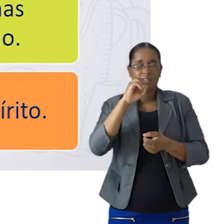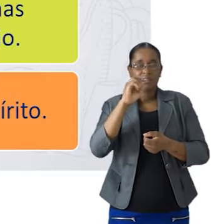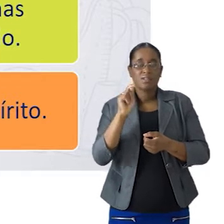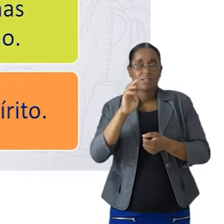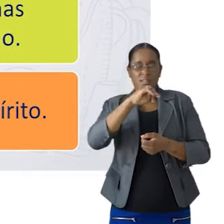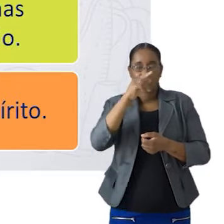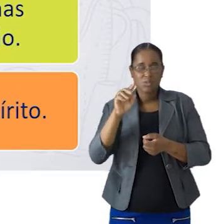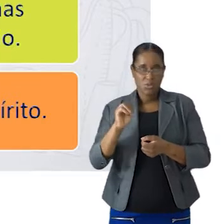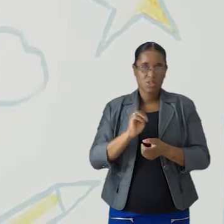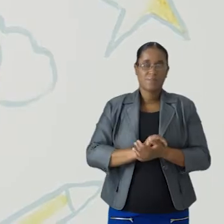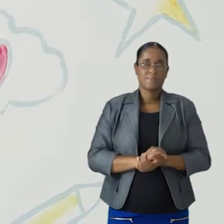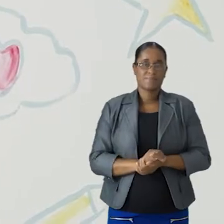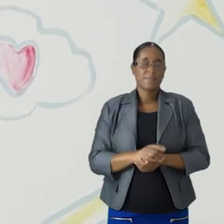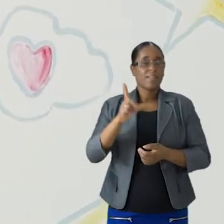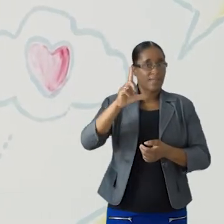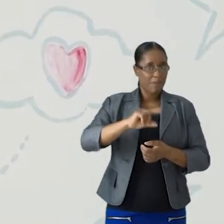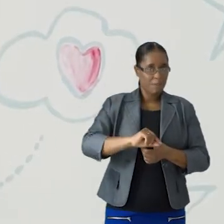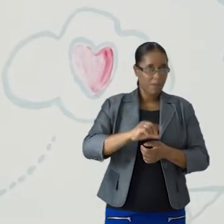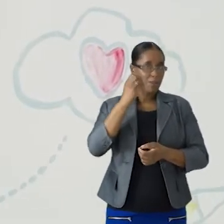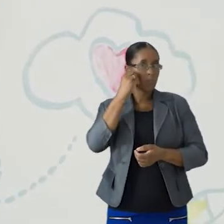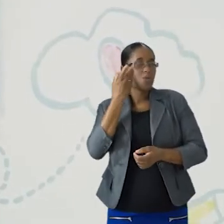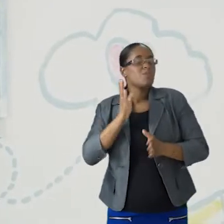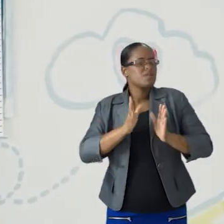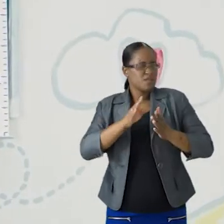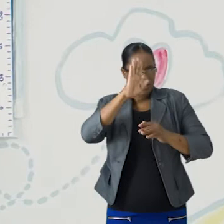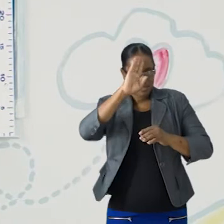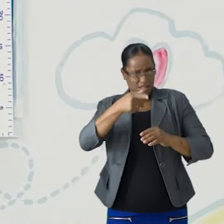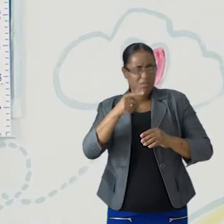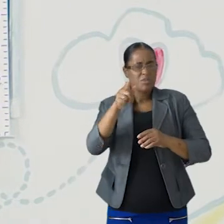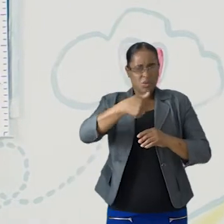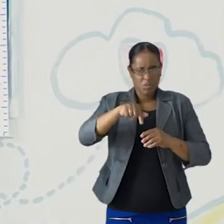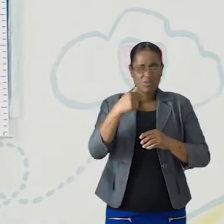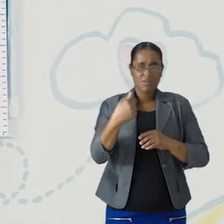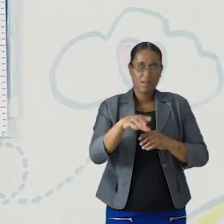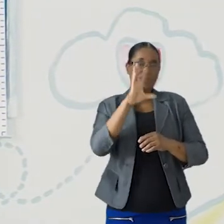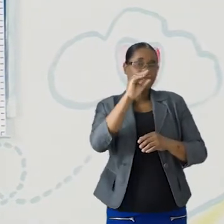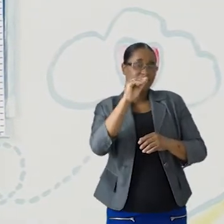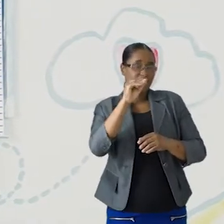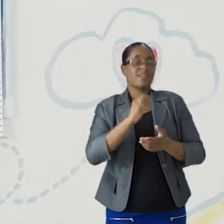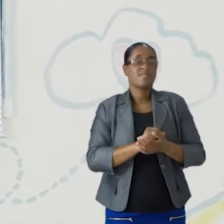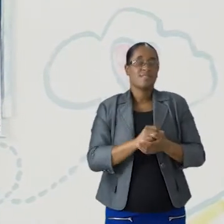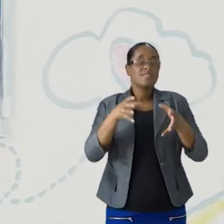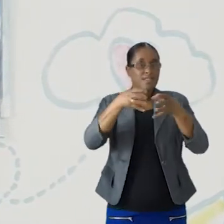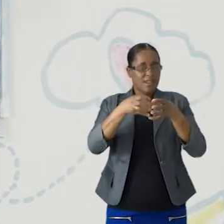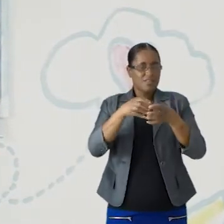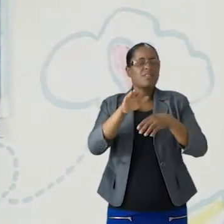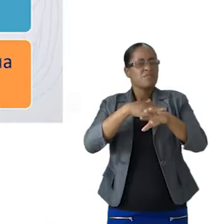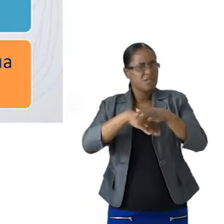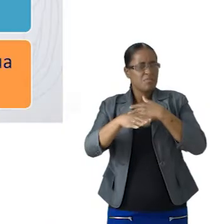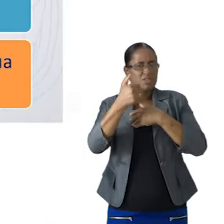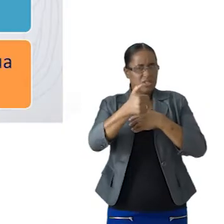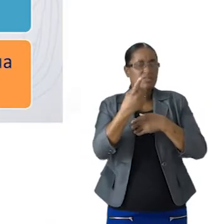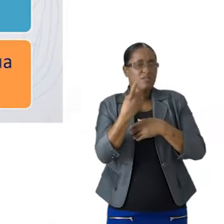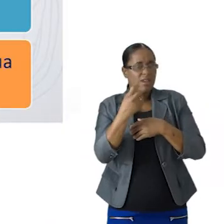E ainda, como já sabem, nós temos 10 classes. Já fizemos 5, ainda faltam mais 5. Vamos